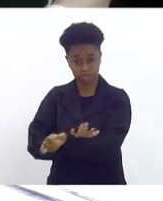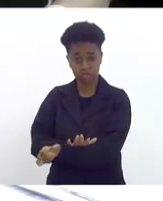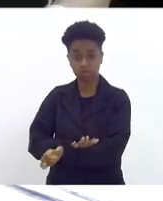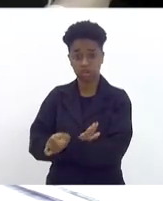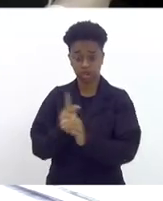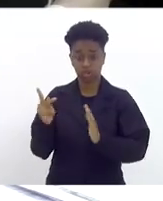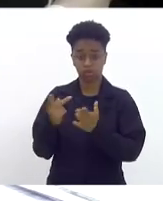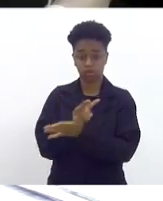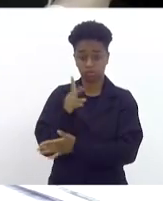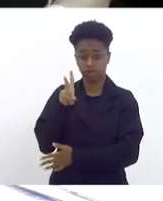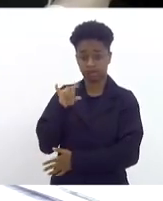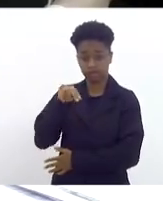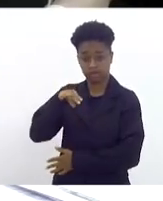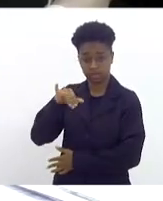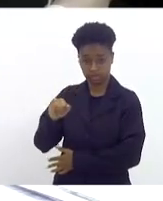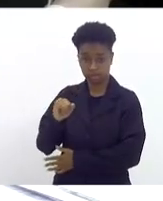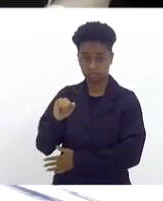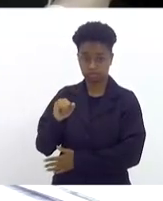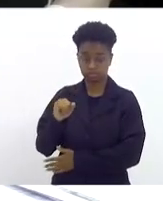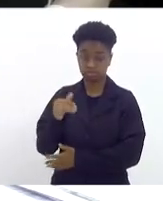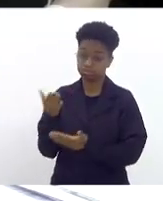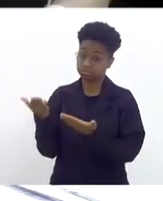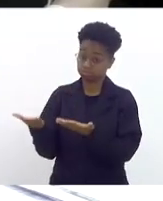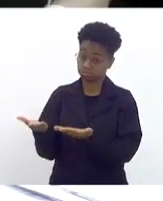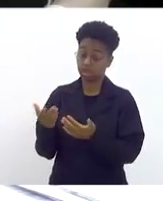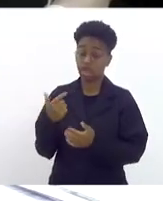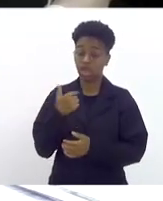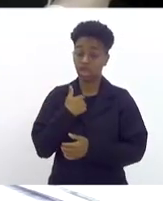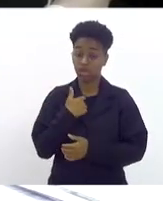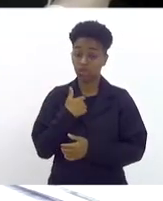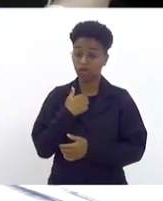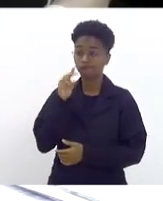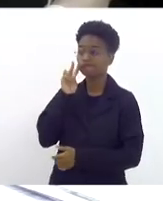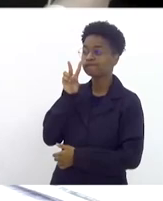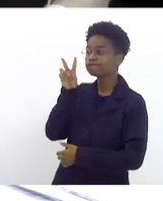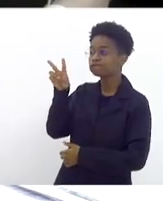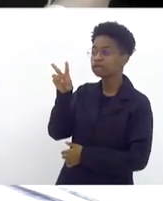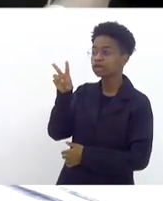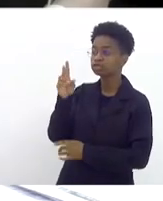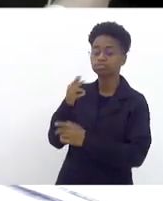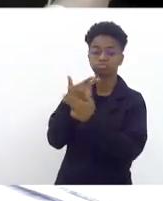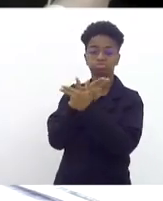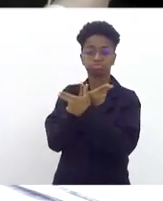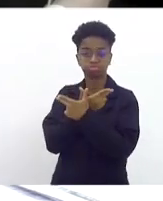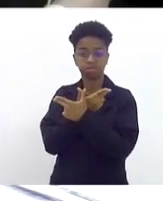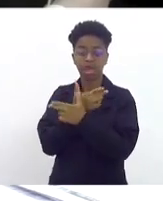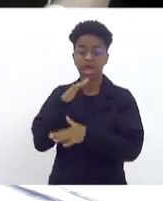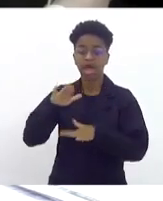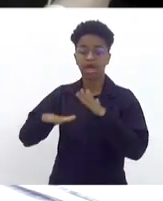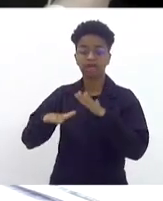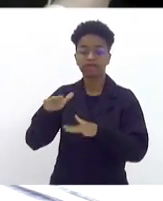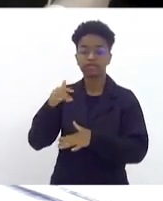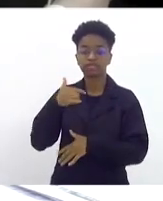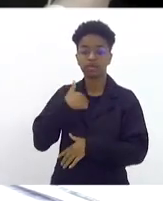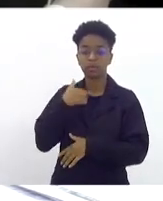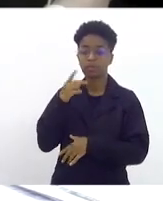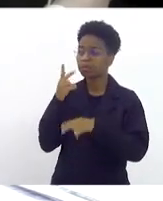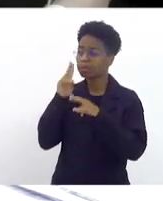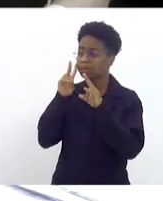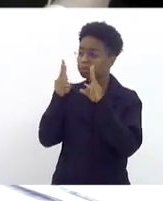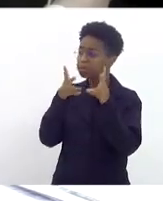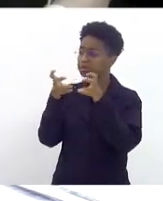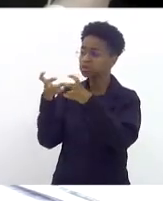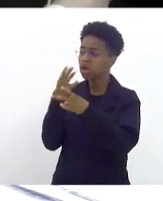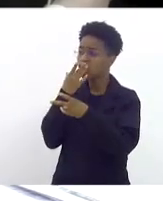o Vini Junior como eu tenho visão do Cristo às vezes eu vejo as cores mais